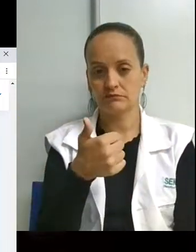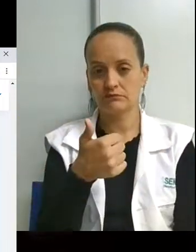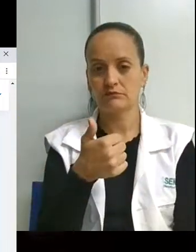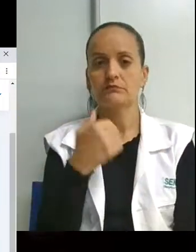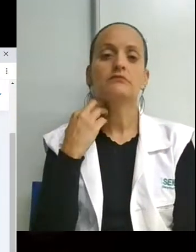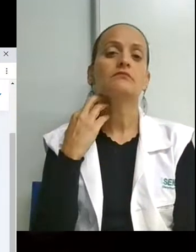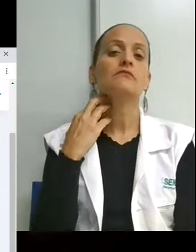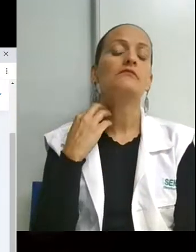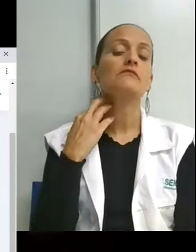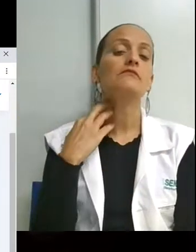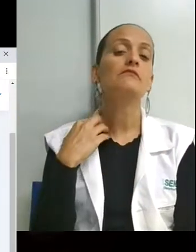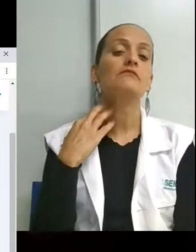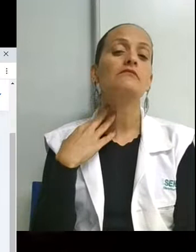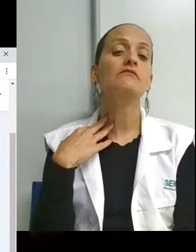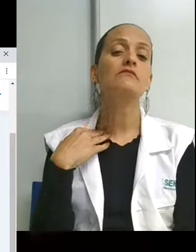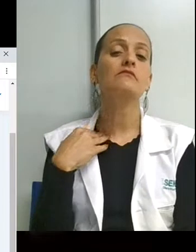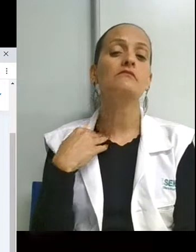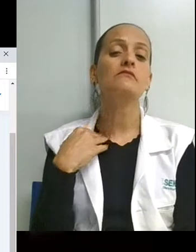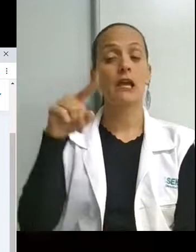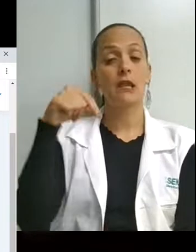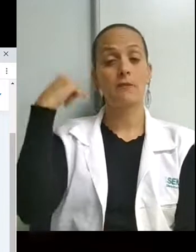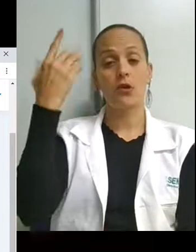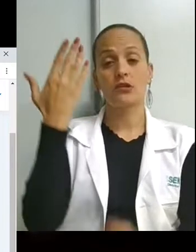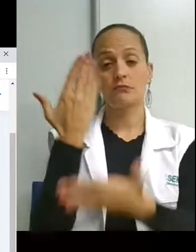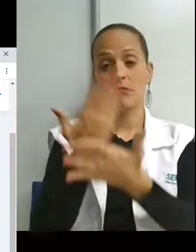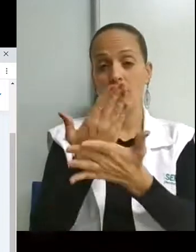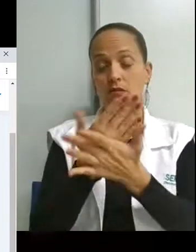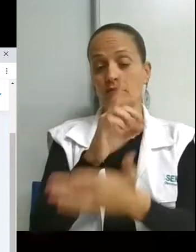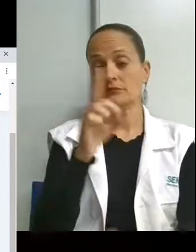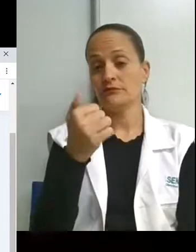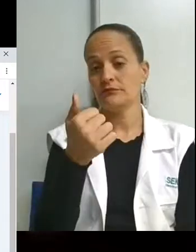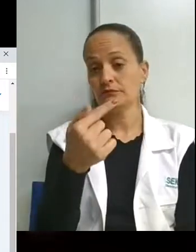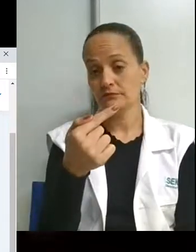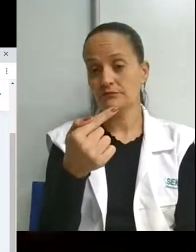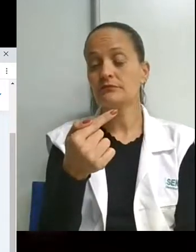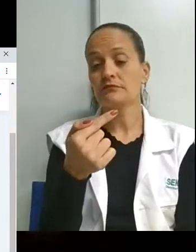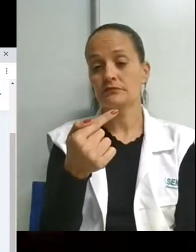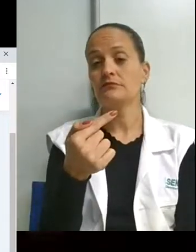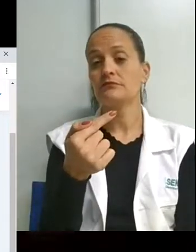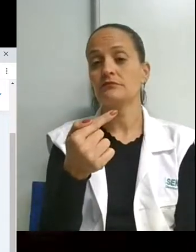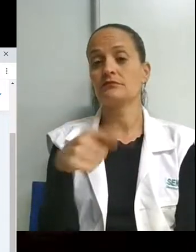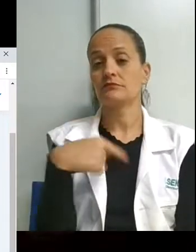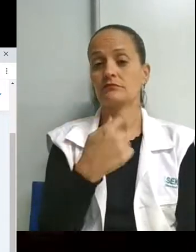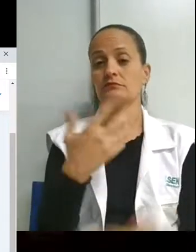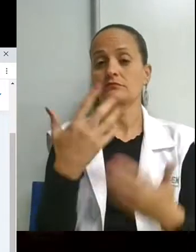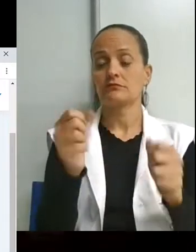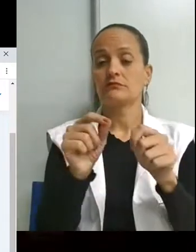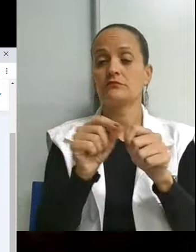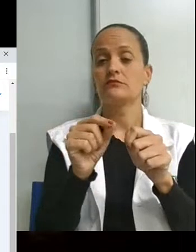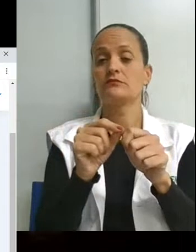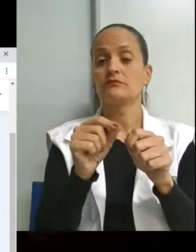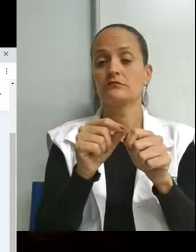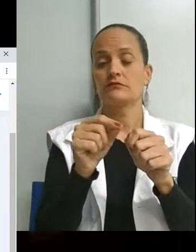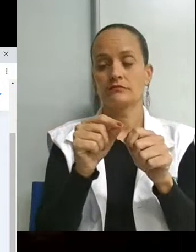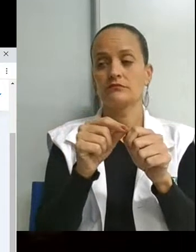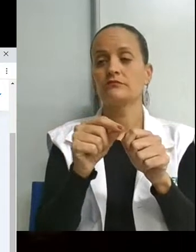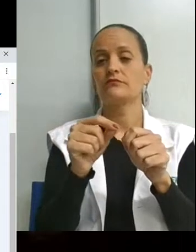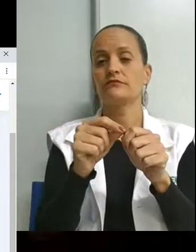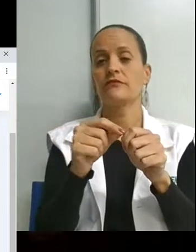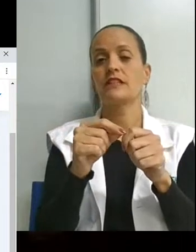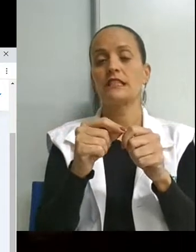enviou. E aí, na próxima semana, dia 17, a gente já vai começar essa UC de sistemas de medida e